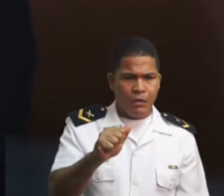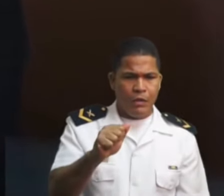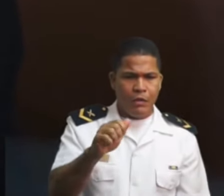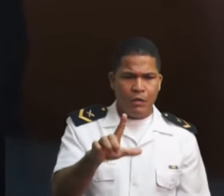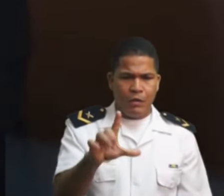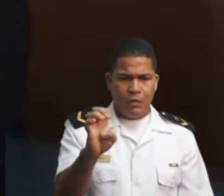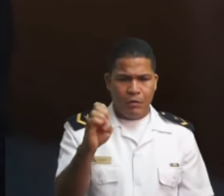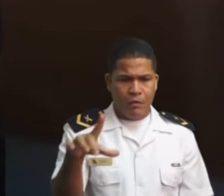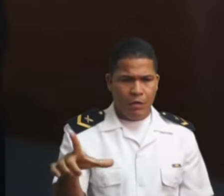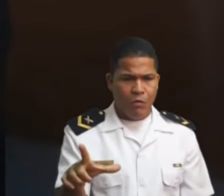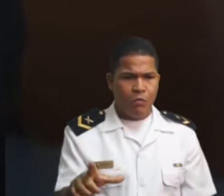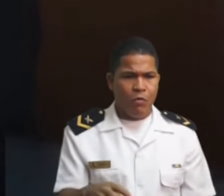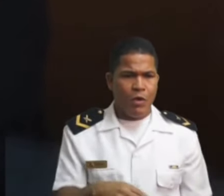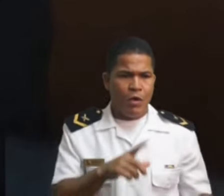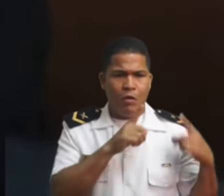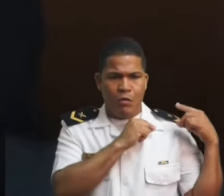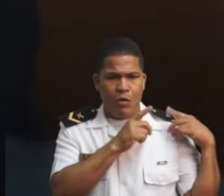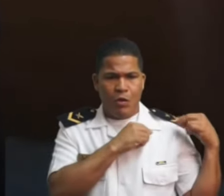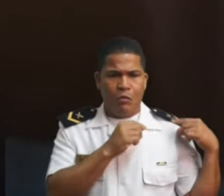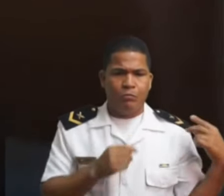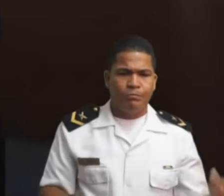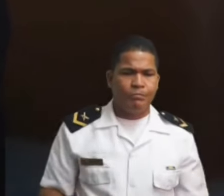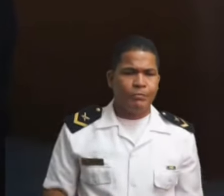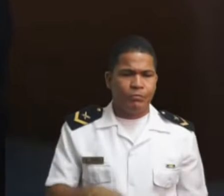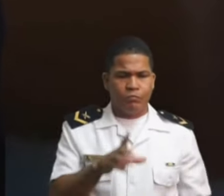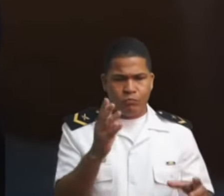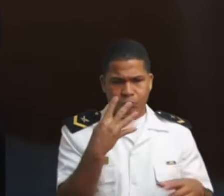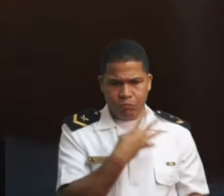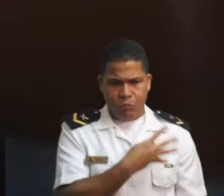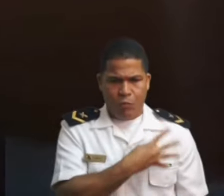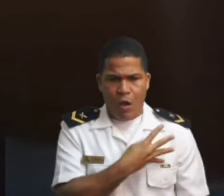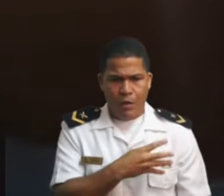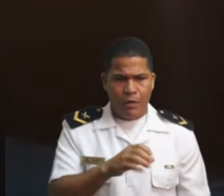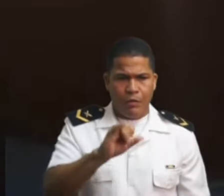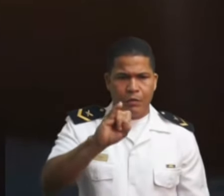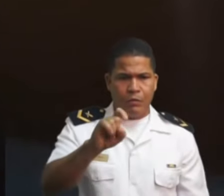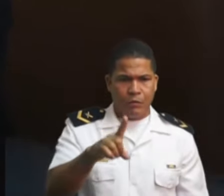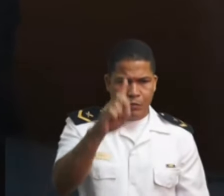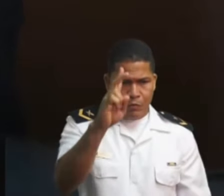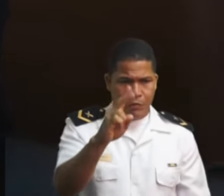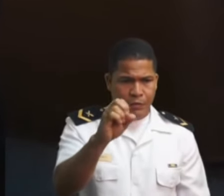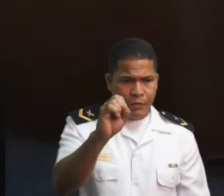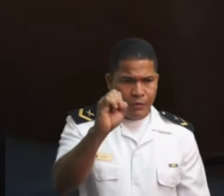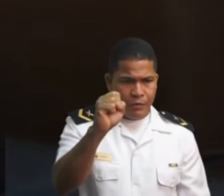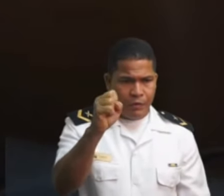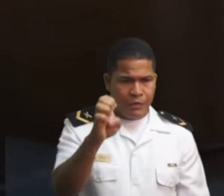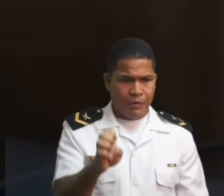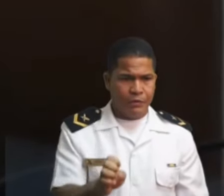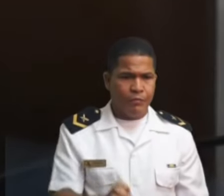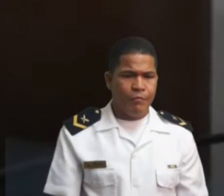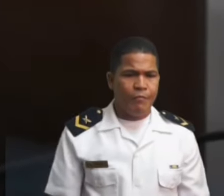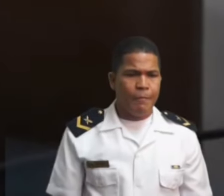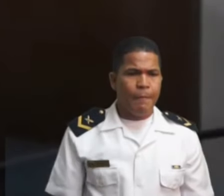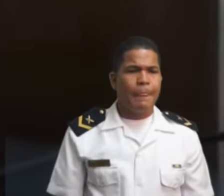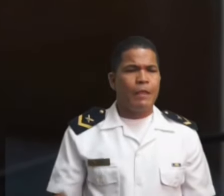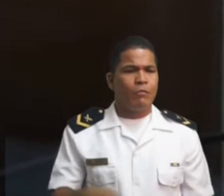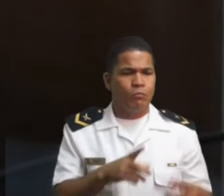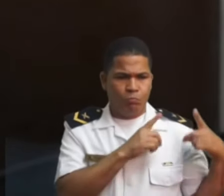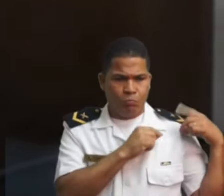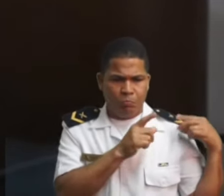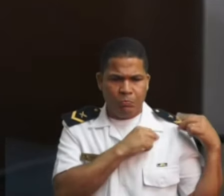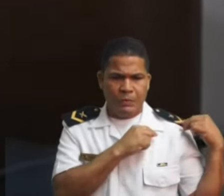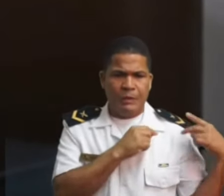Marinha, almirante de esquadra, Ilks Barbosa Júnior; senhor comandante de operações navais, almirante de